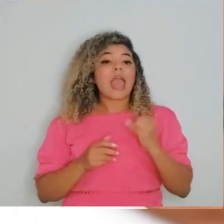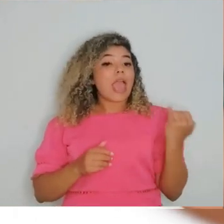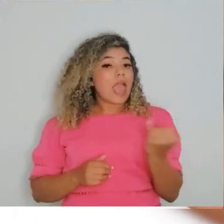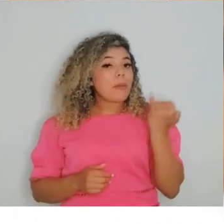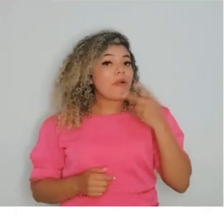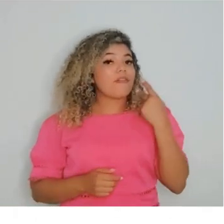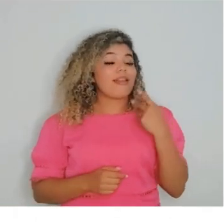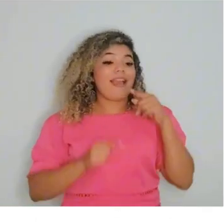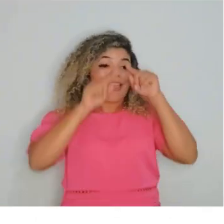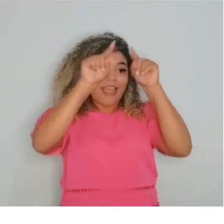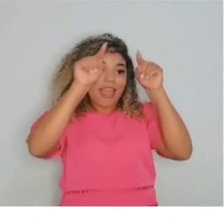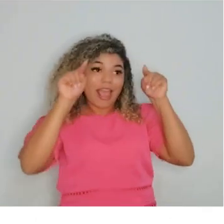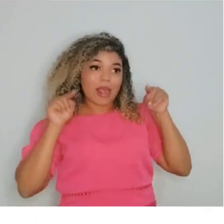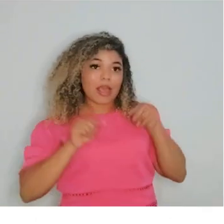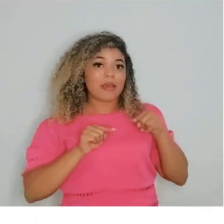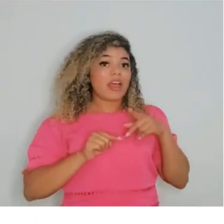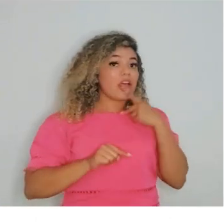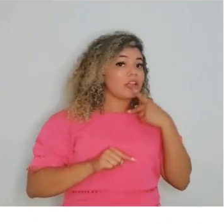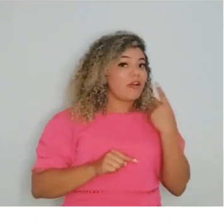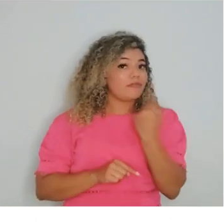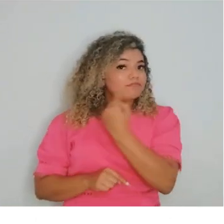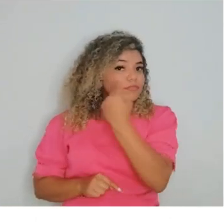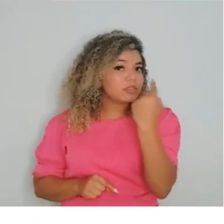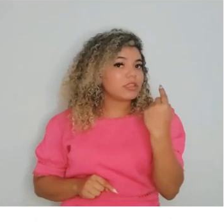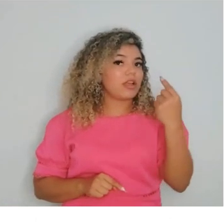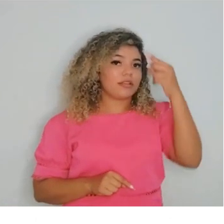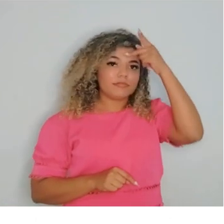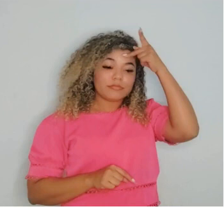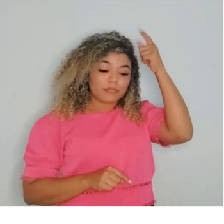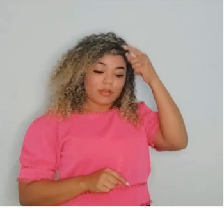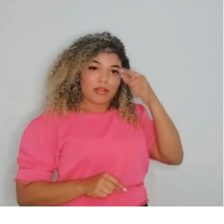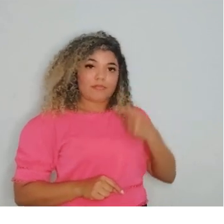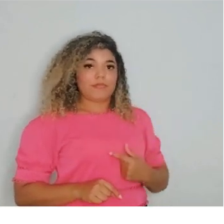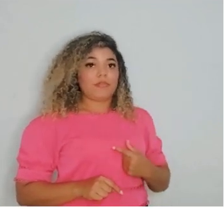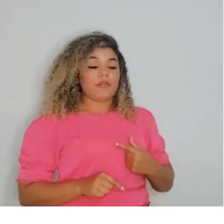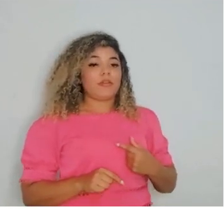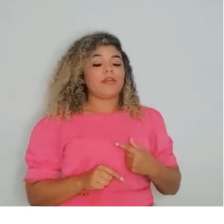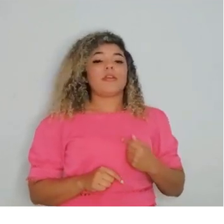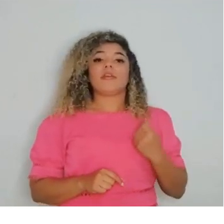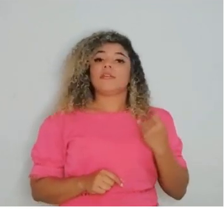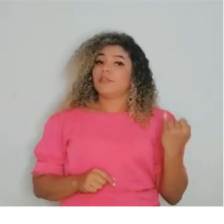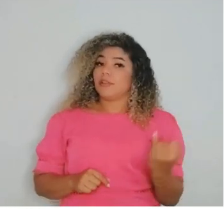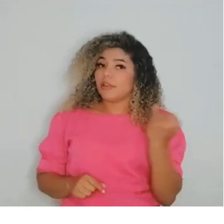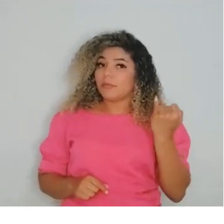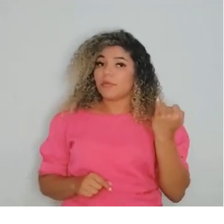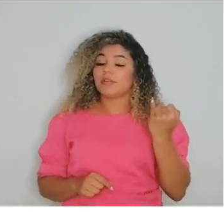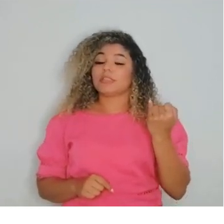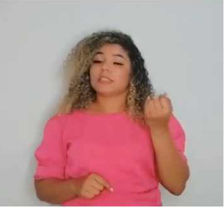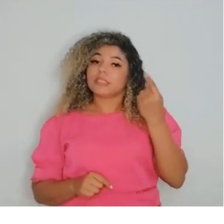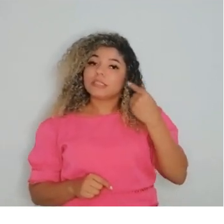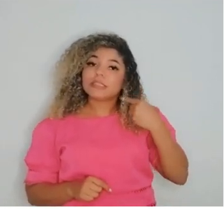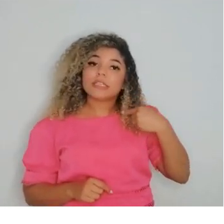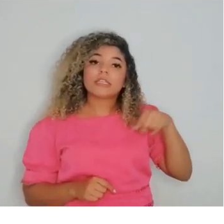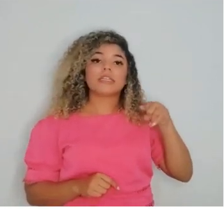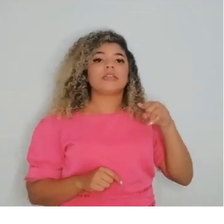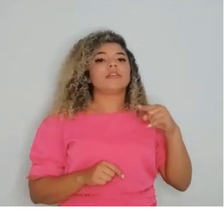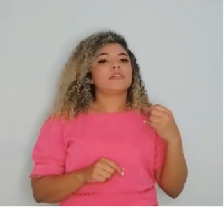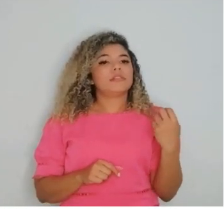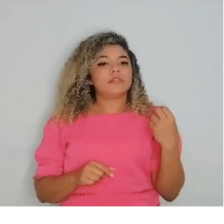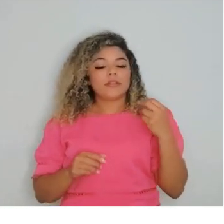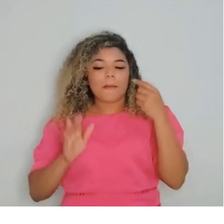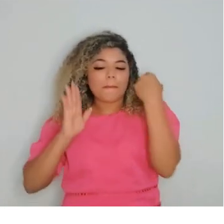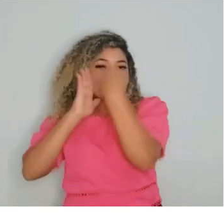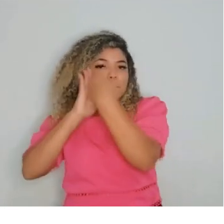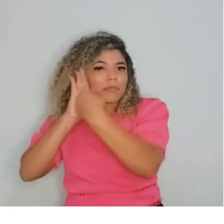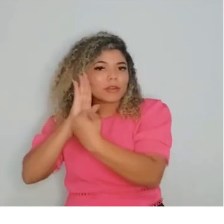Vale ressaltar que essa pirâmide não contempla a individualidade de cada pessoa. Sendo assim, não dispensa